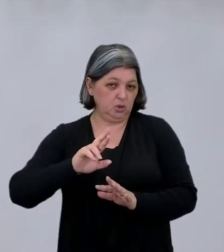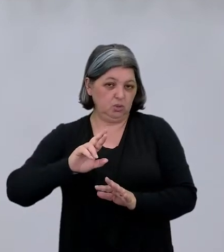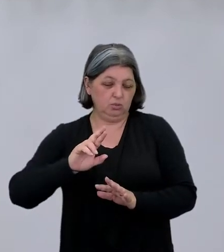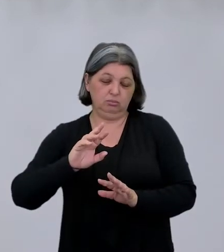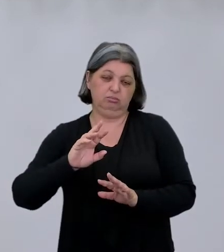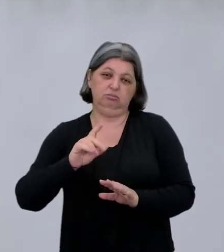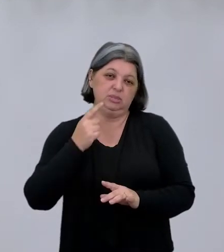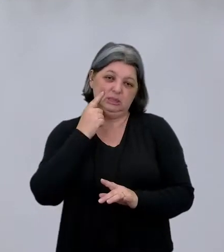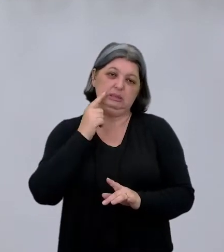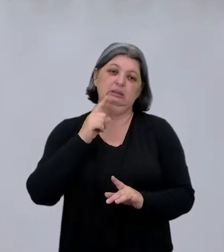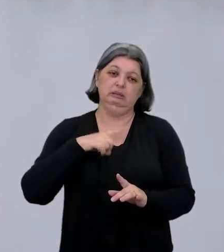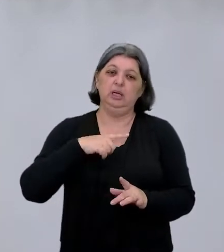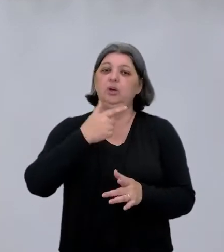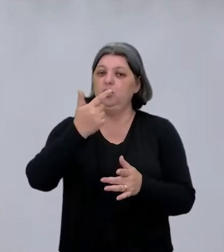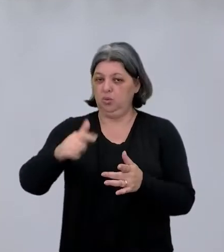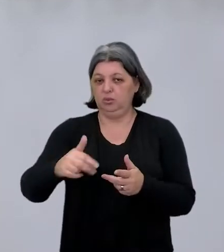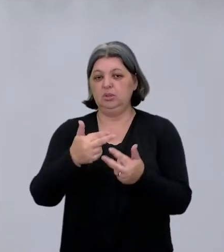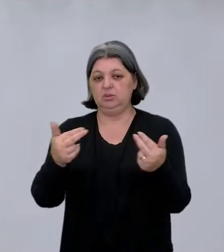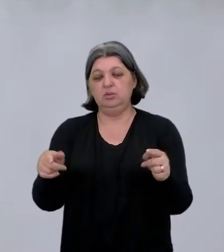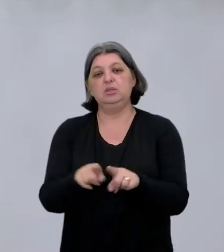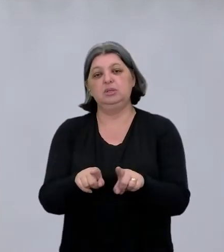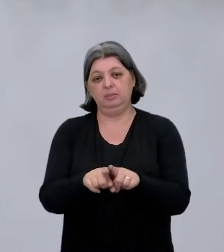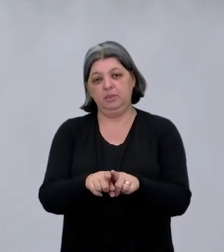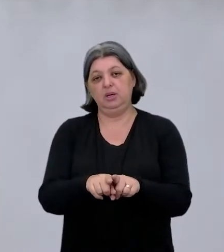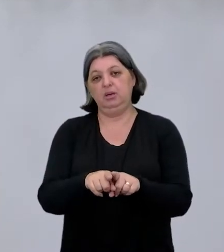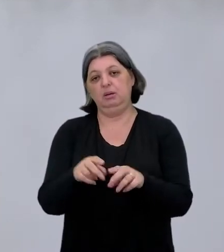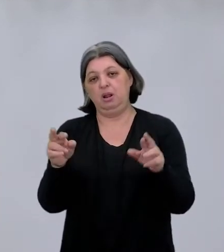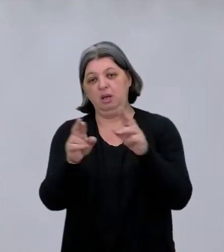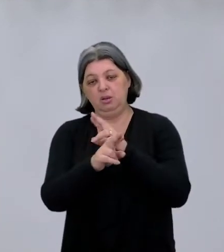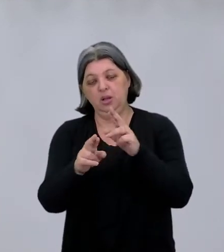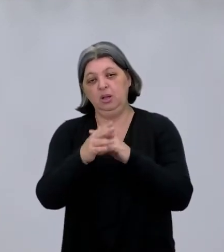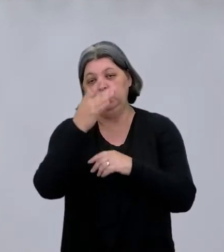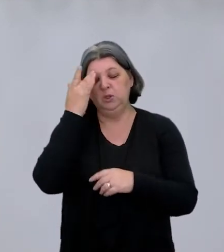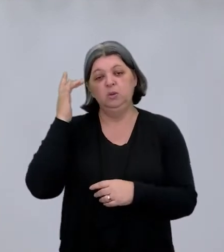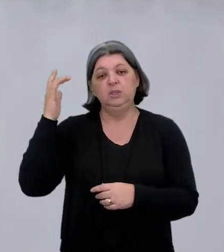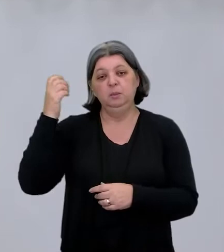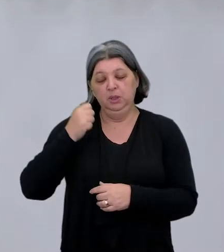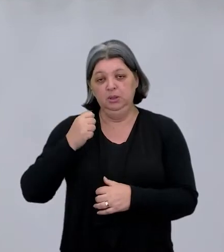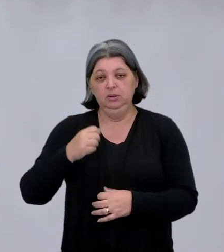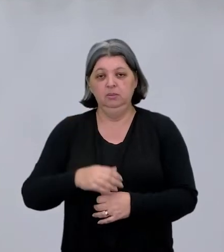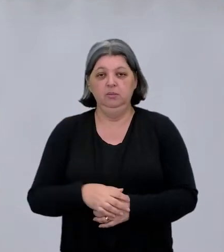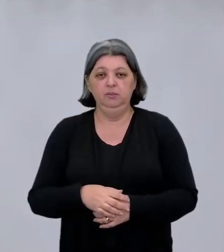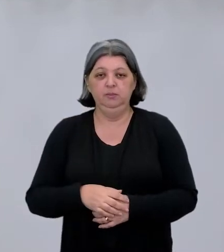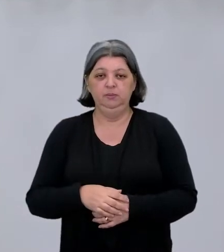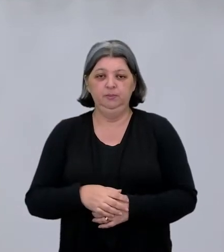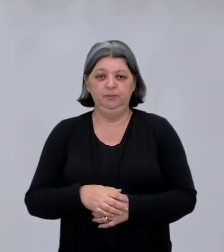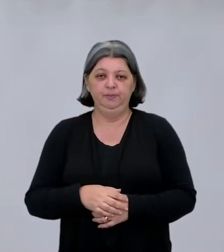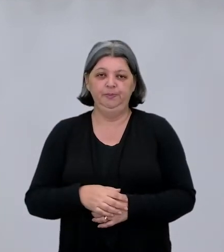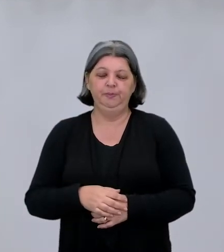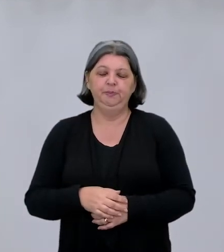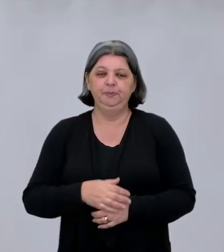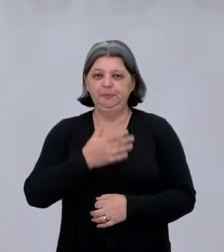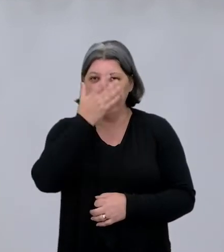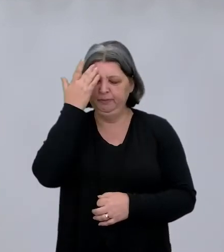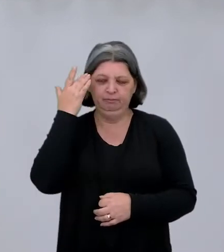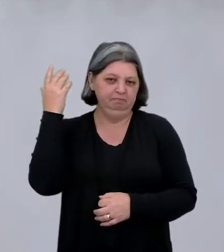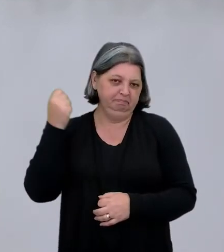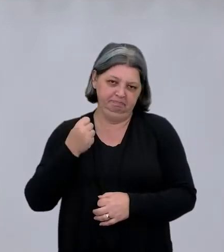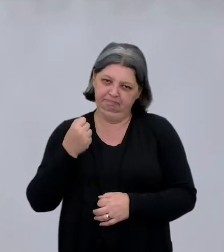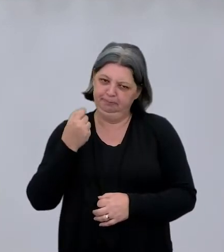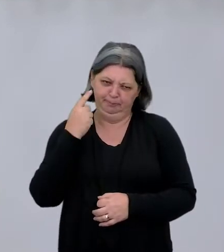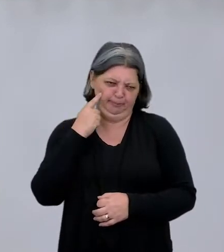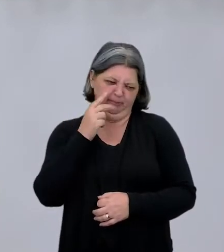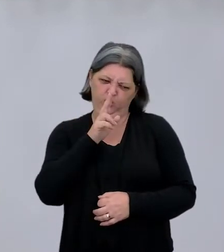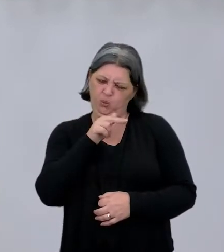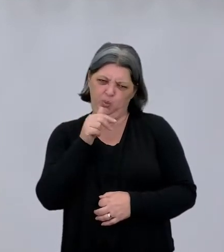existem outros estigmas relacionados também a pessoas brancas, mas vamos colocar assim, que uma pessoa branca provavelmente nunca vai ter esse